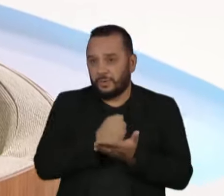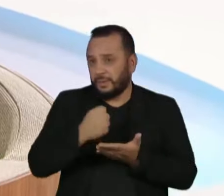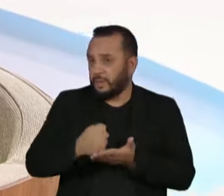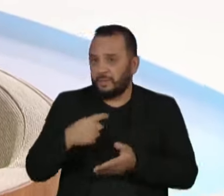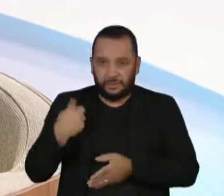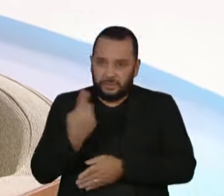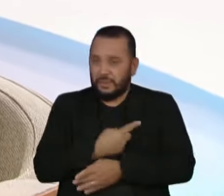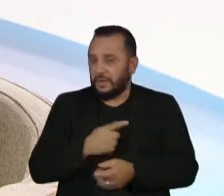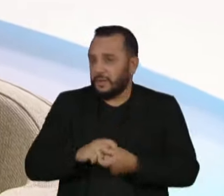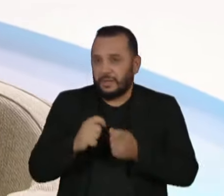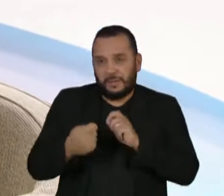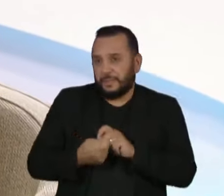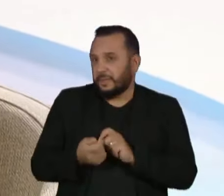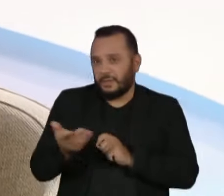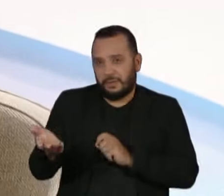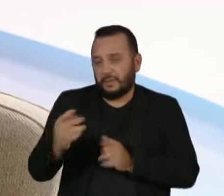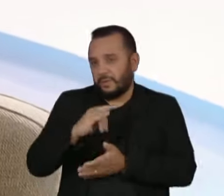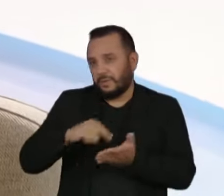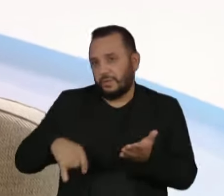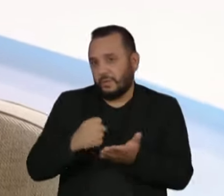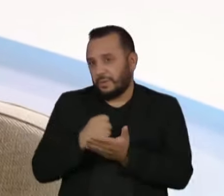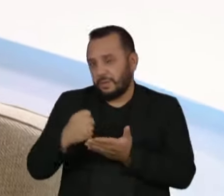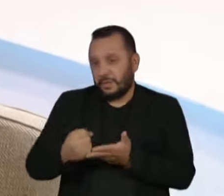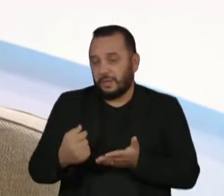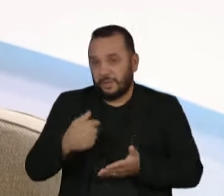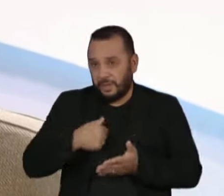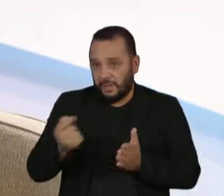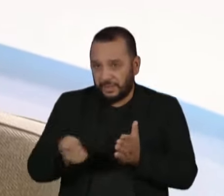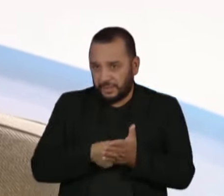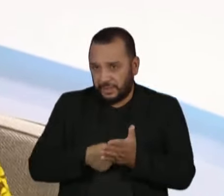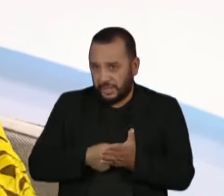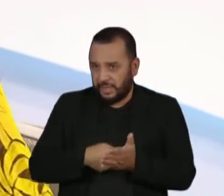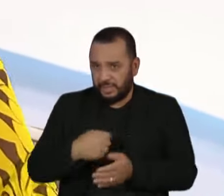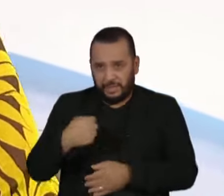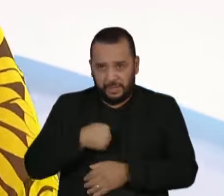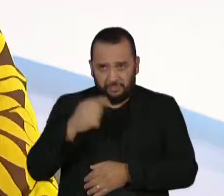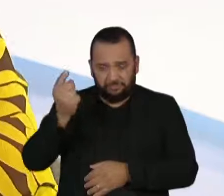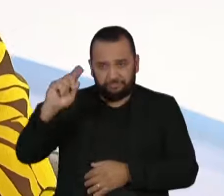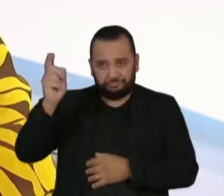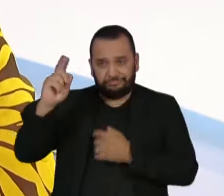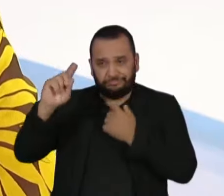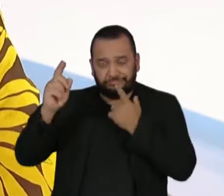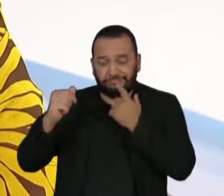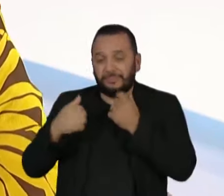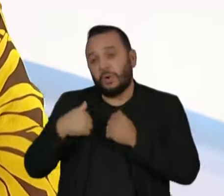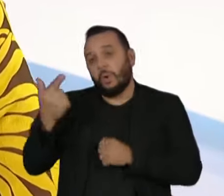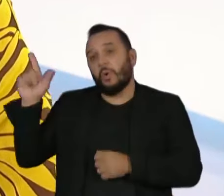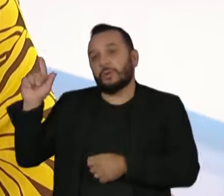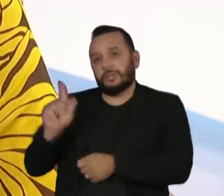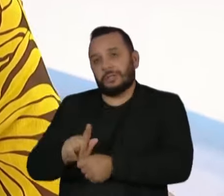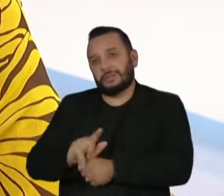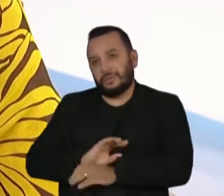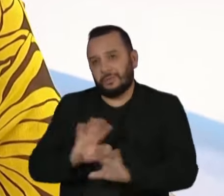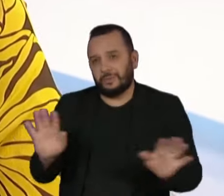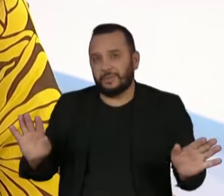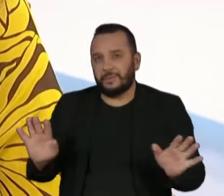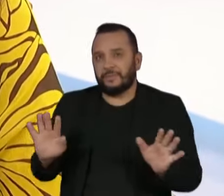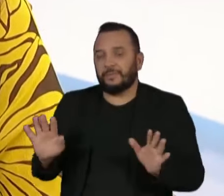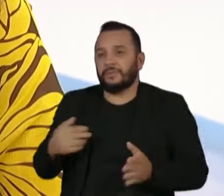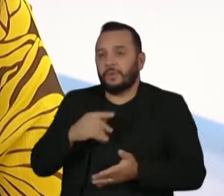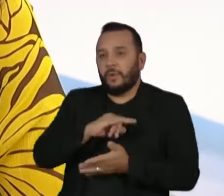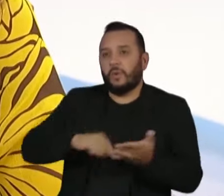adaptar ao contrato, que esse contrato não fui eu que assinei, não foi na minha gestão. E, infelizmente, esse contrato não nos